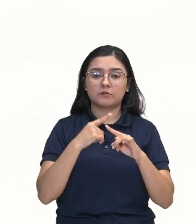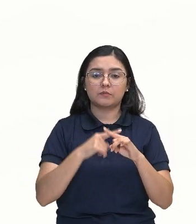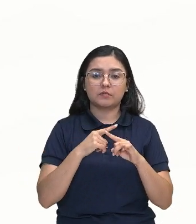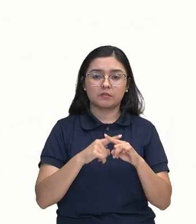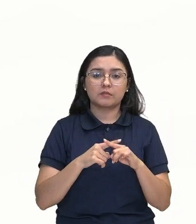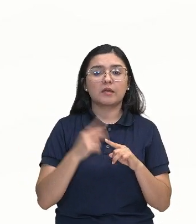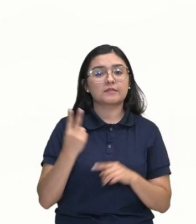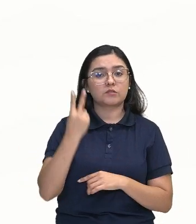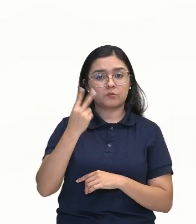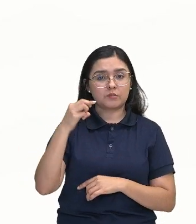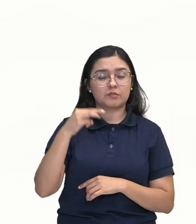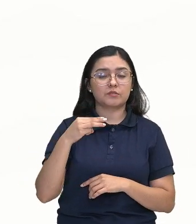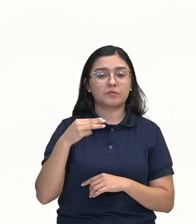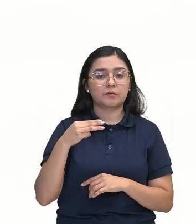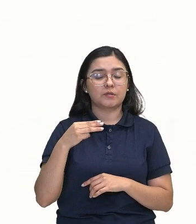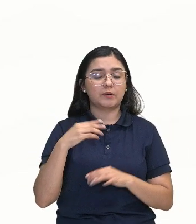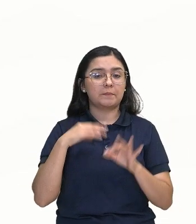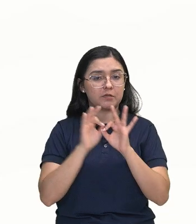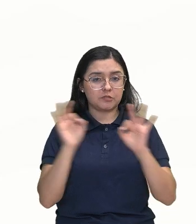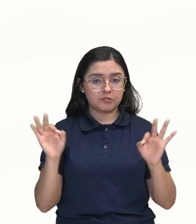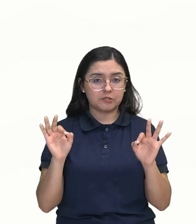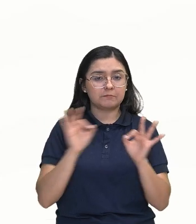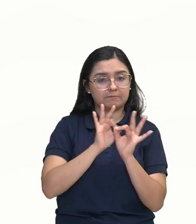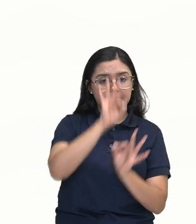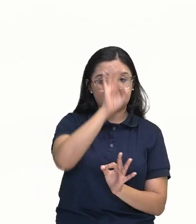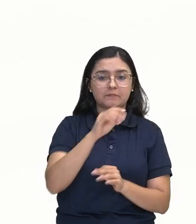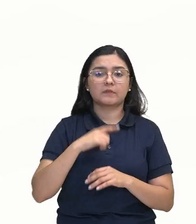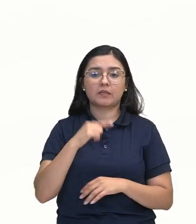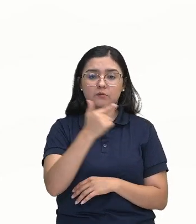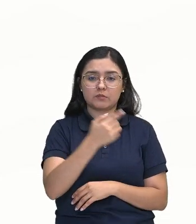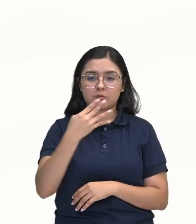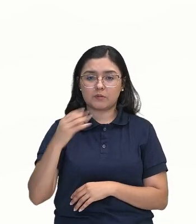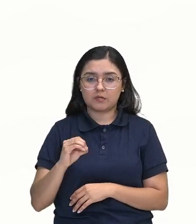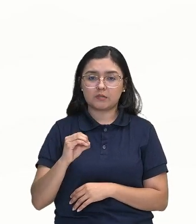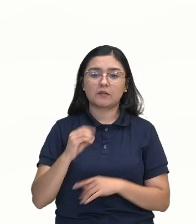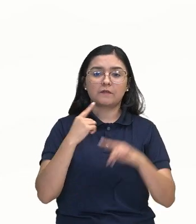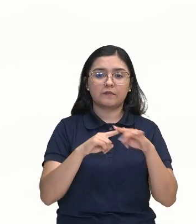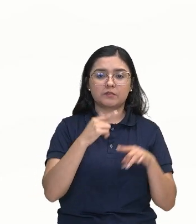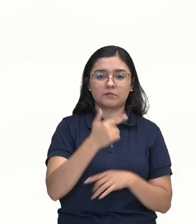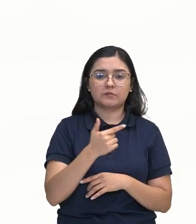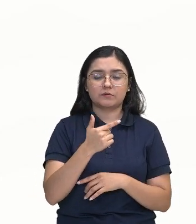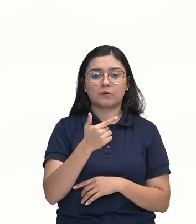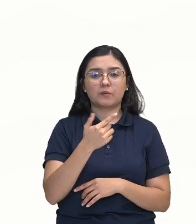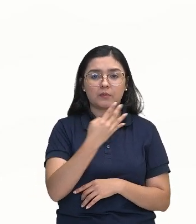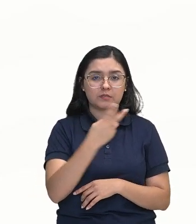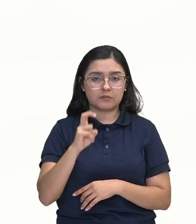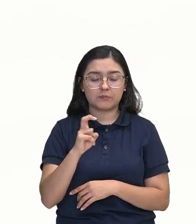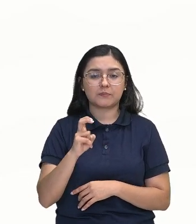essas duas medidas. Então eu vou ter 240 vezes